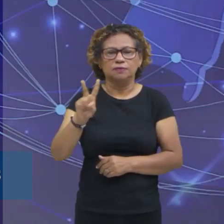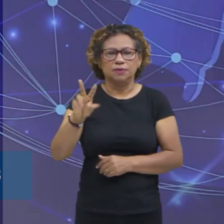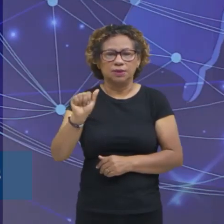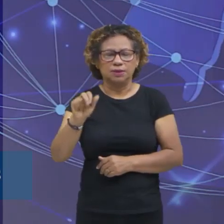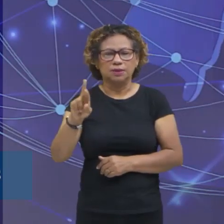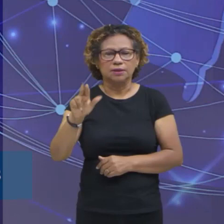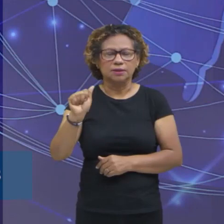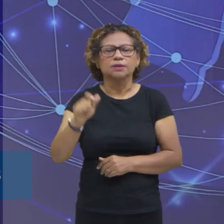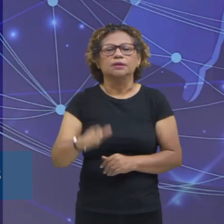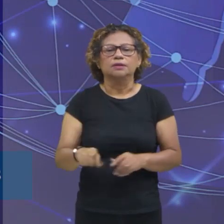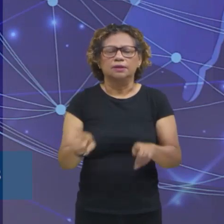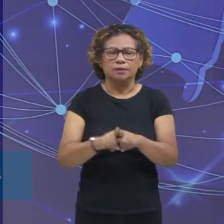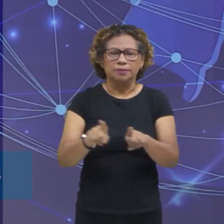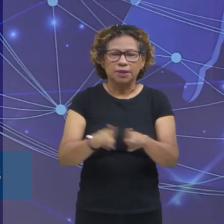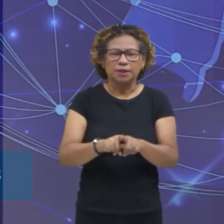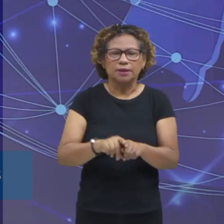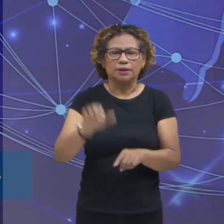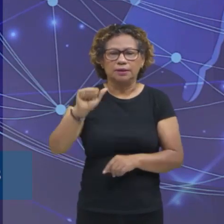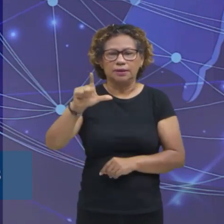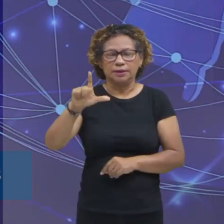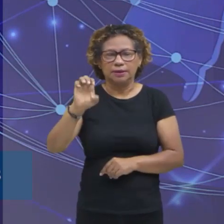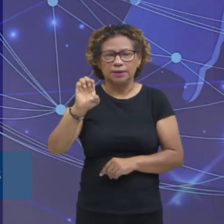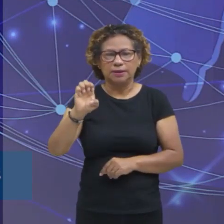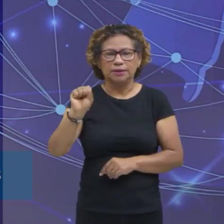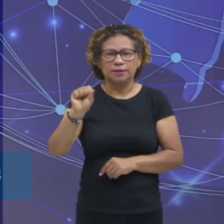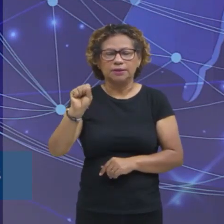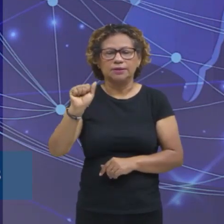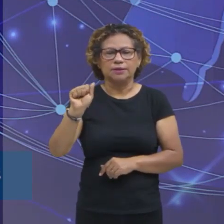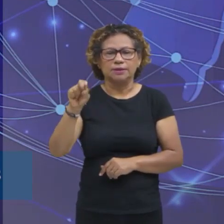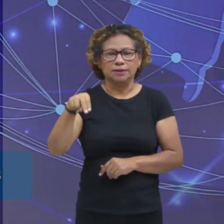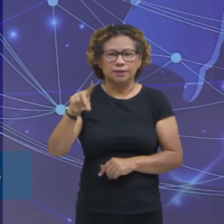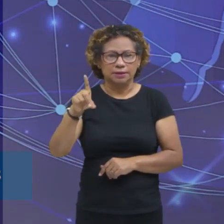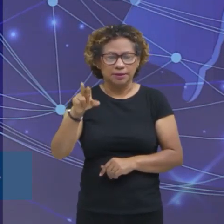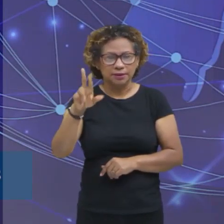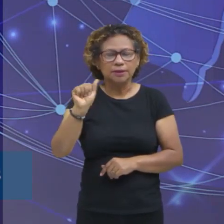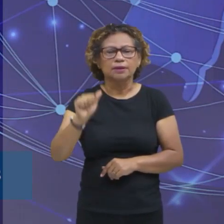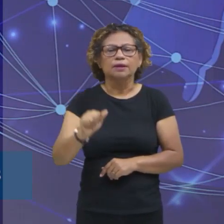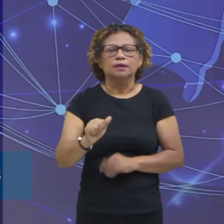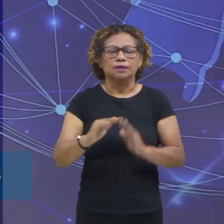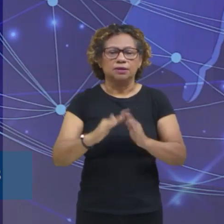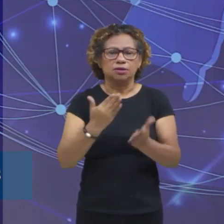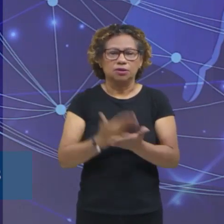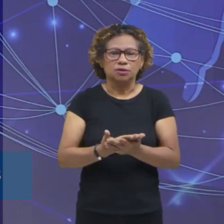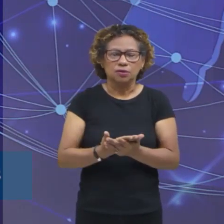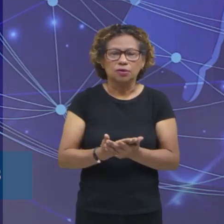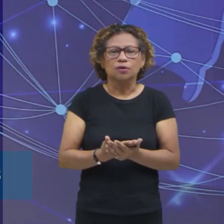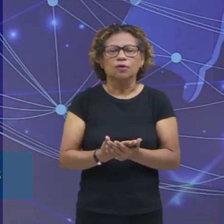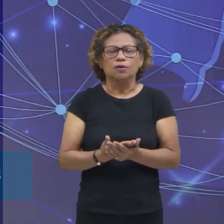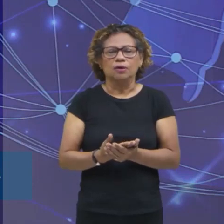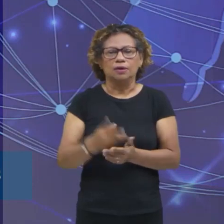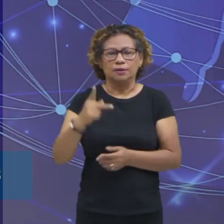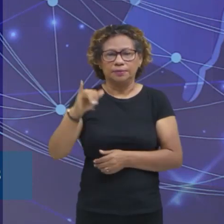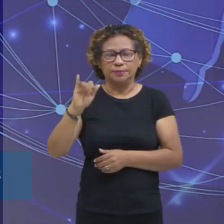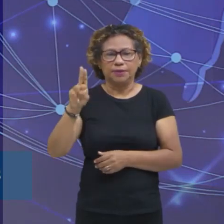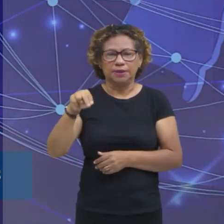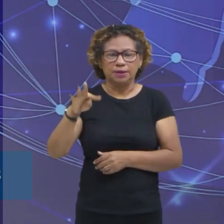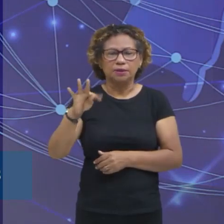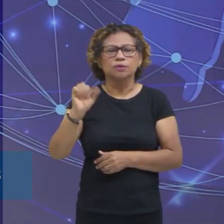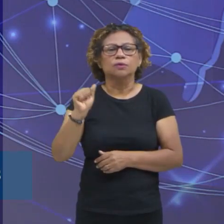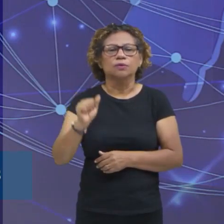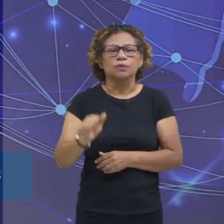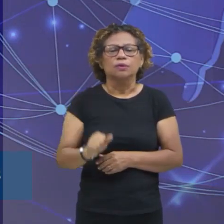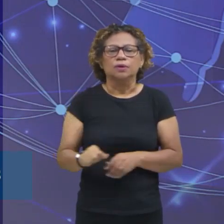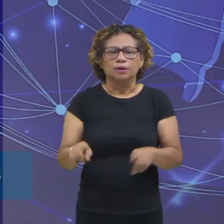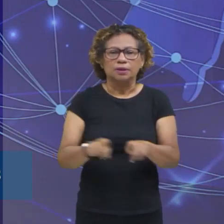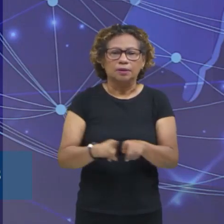Souza, da Escola Eliane Freitas Moraes e Ernesto Pinho, aqui em Manaus, da professora Adriele Moura, professora do Ensino